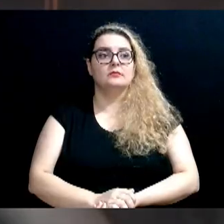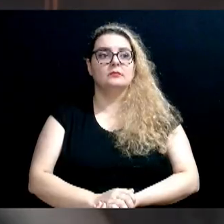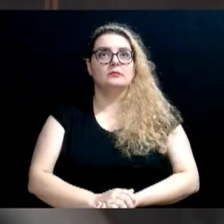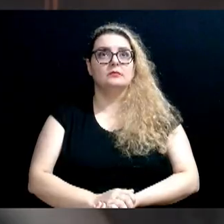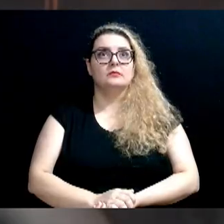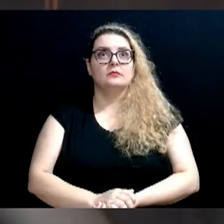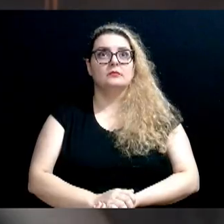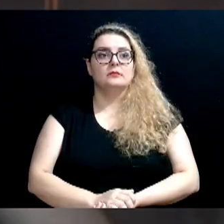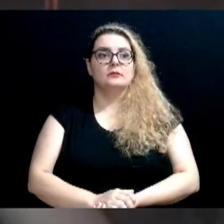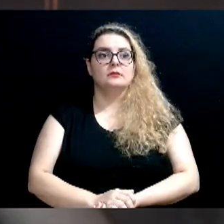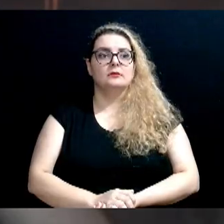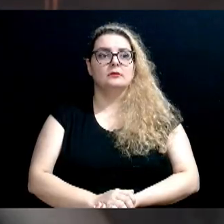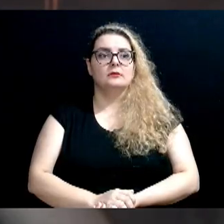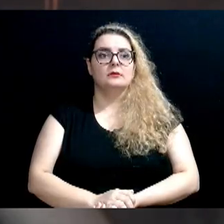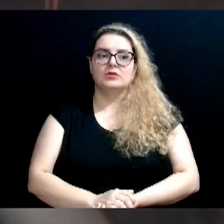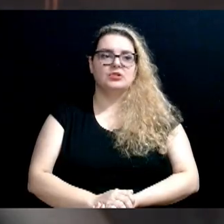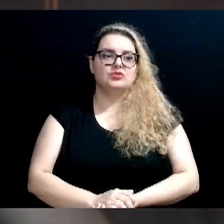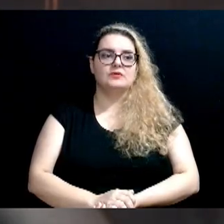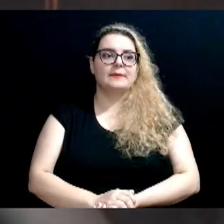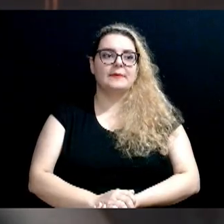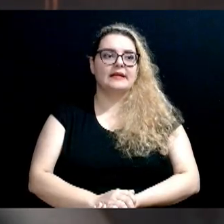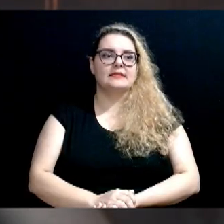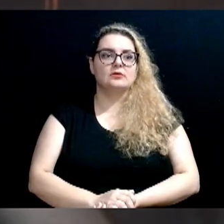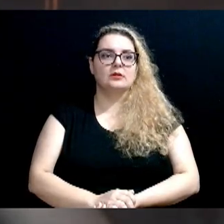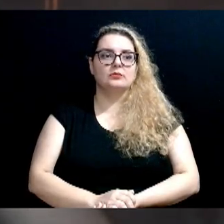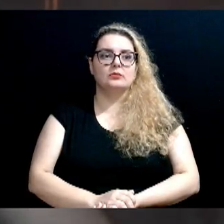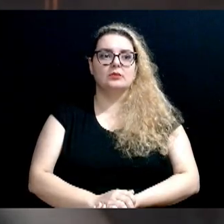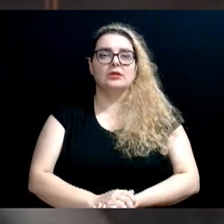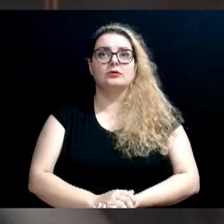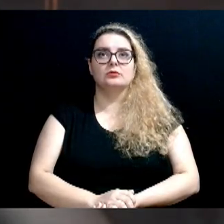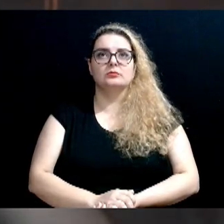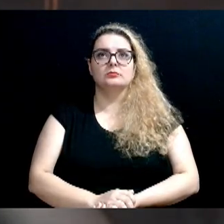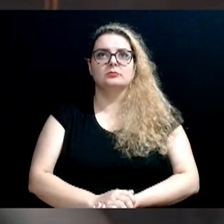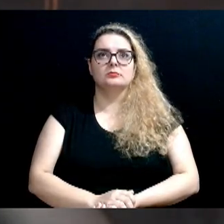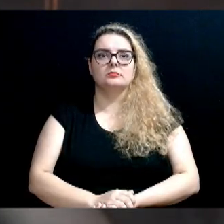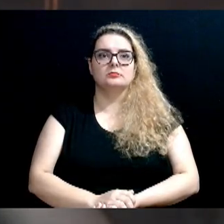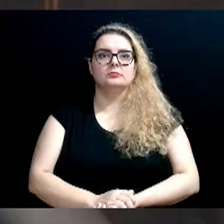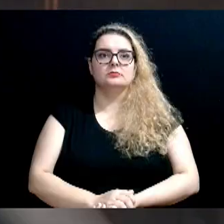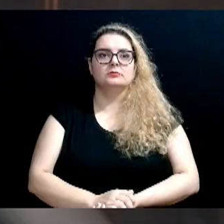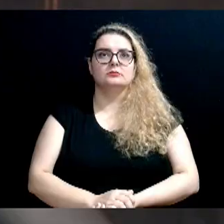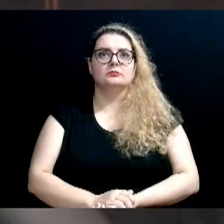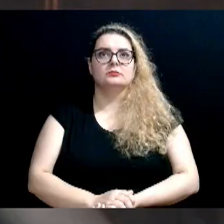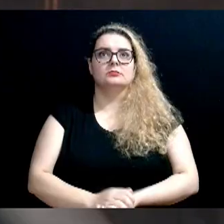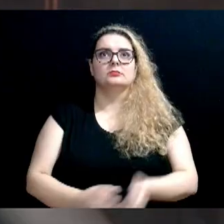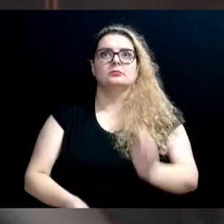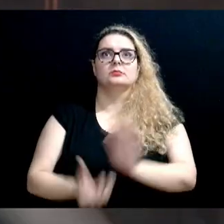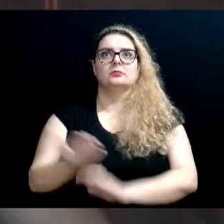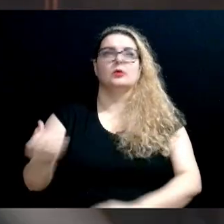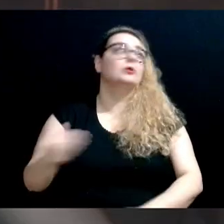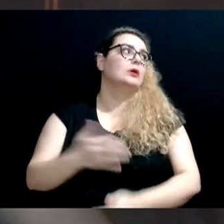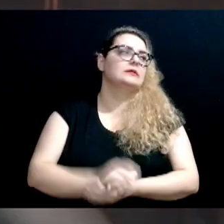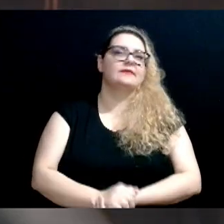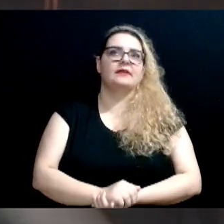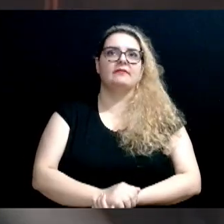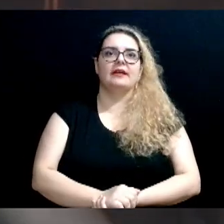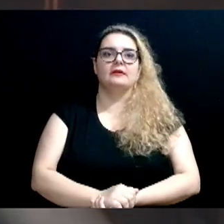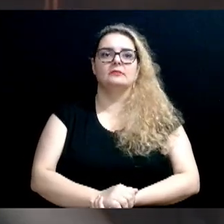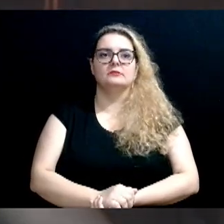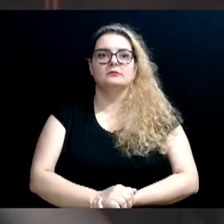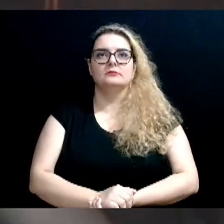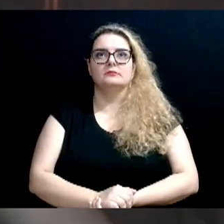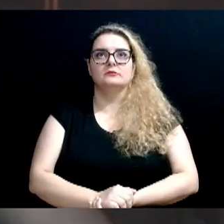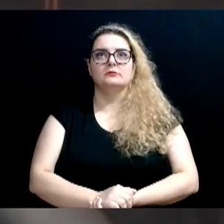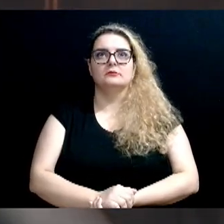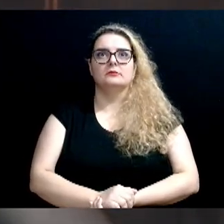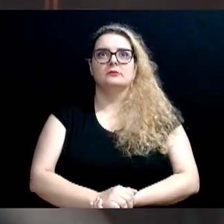me desafiando, eu estou aprendendo, né? Eu estou criando novas sinapses. Agora, se eu ficar refém da IA